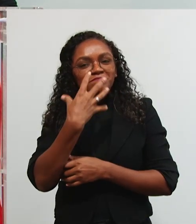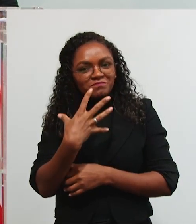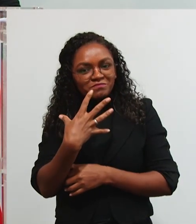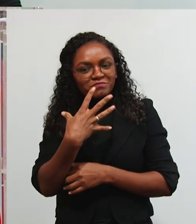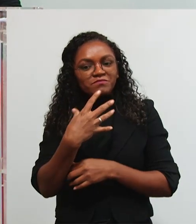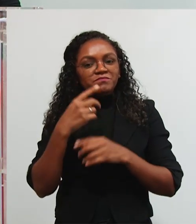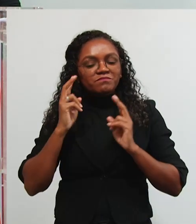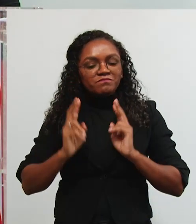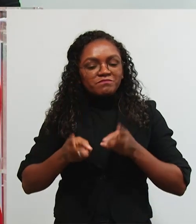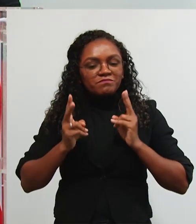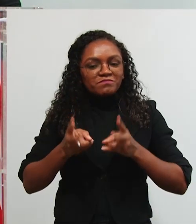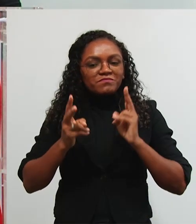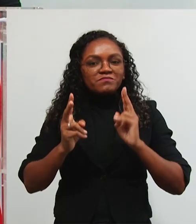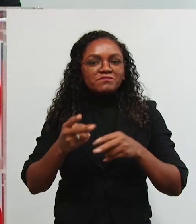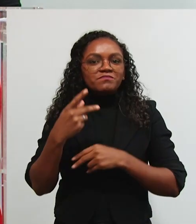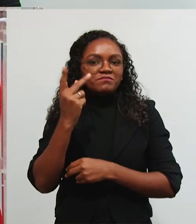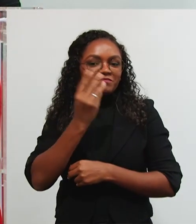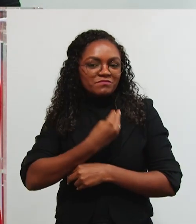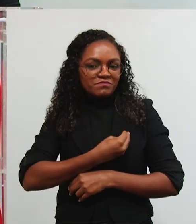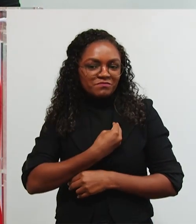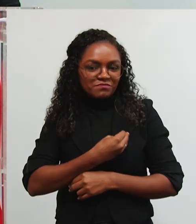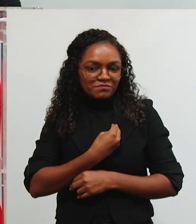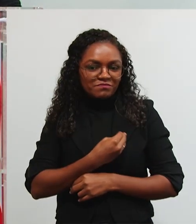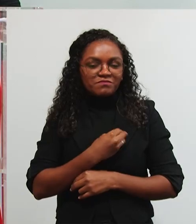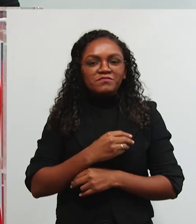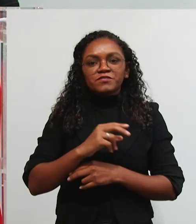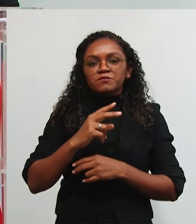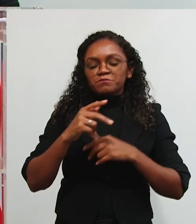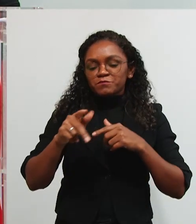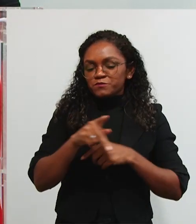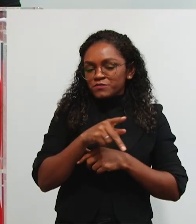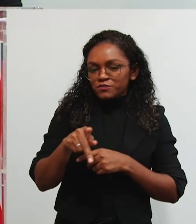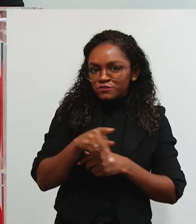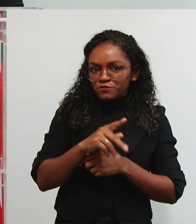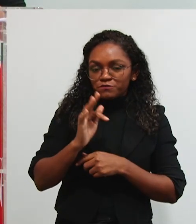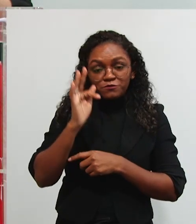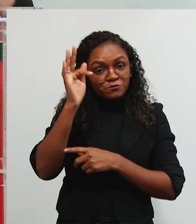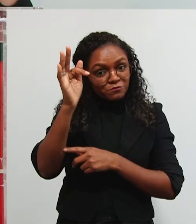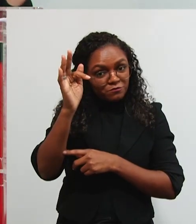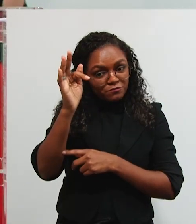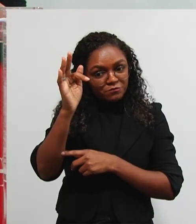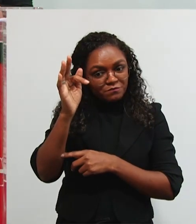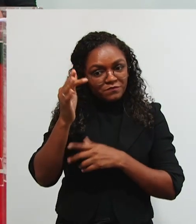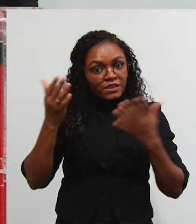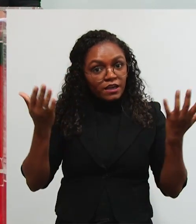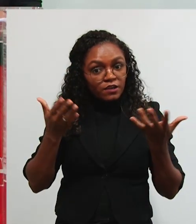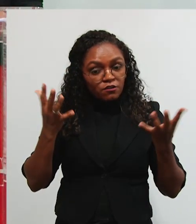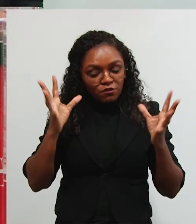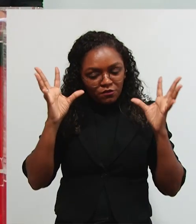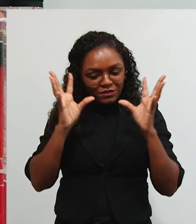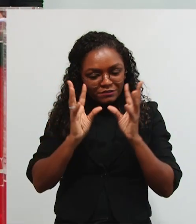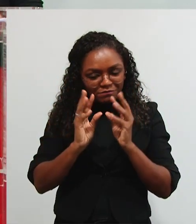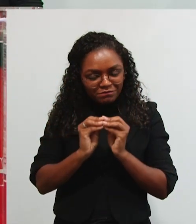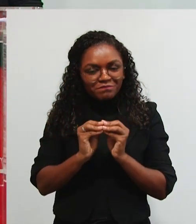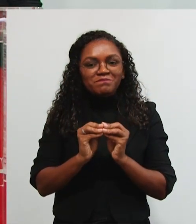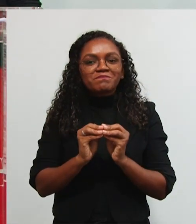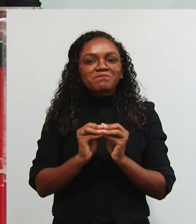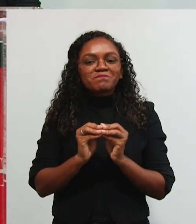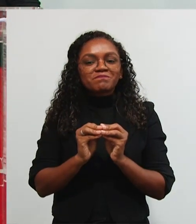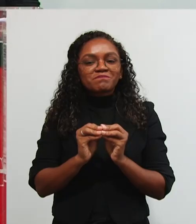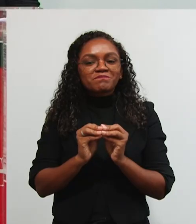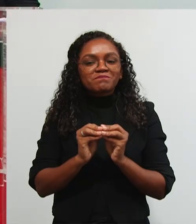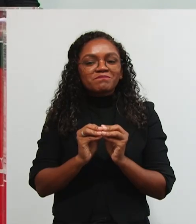de informação, com um fundo cheio de desenhinhos aqui. Então, esse não é apropriado.